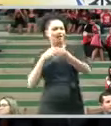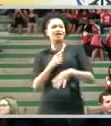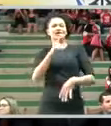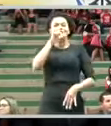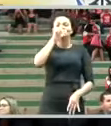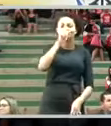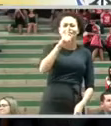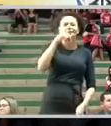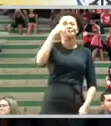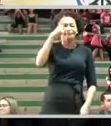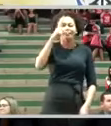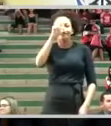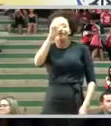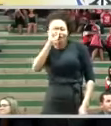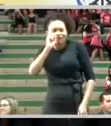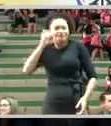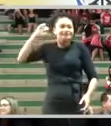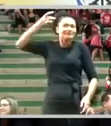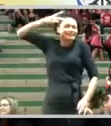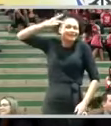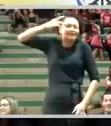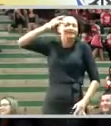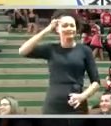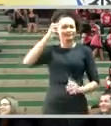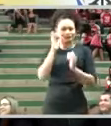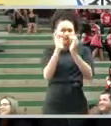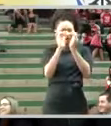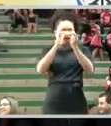no cérebro de vaca, só Deus.